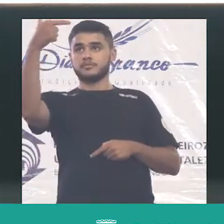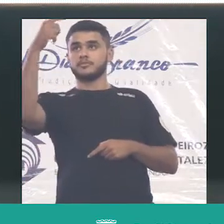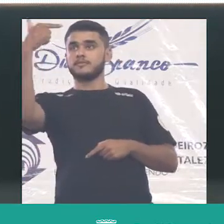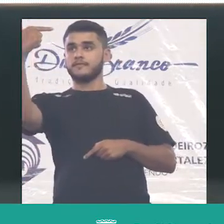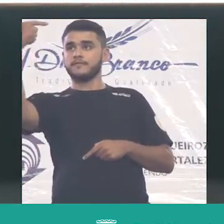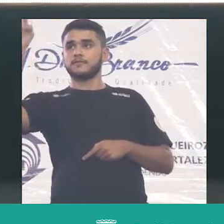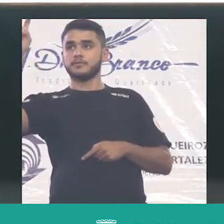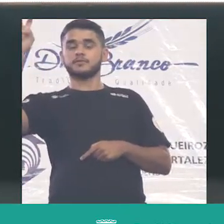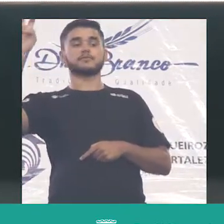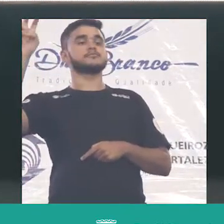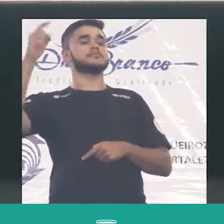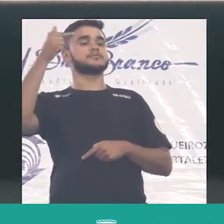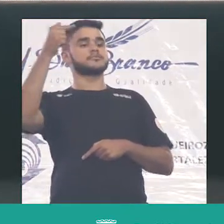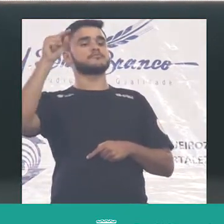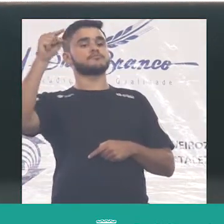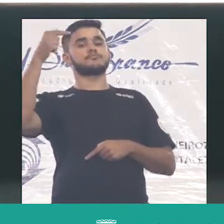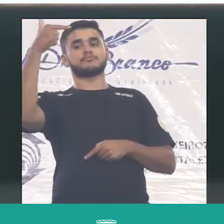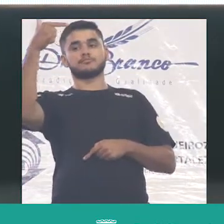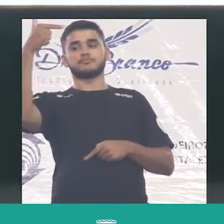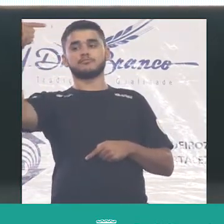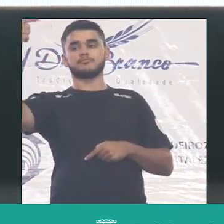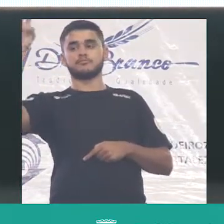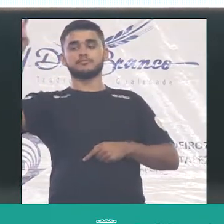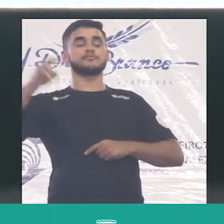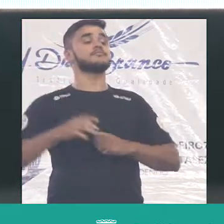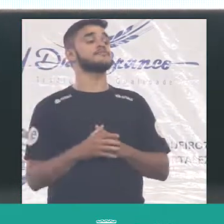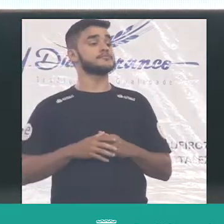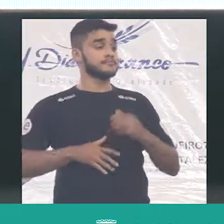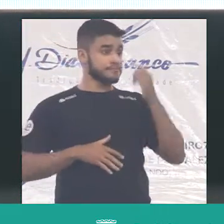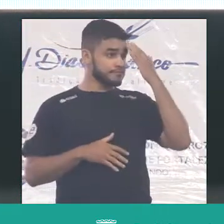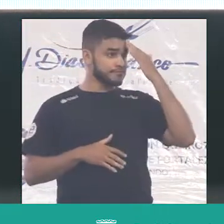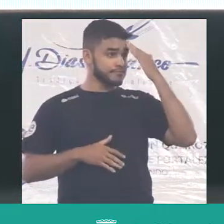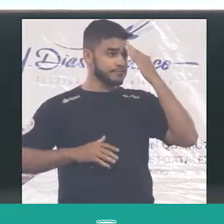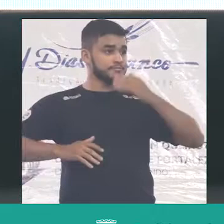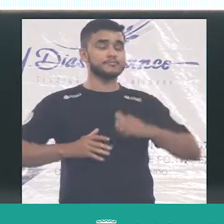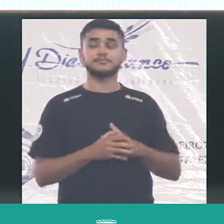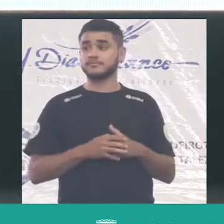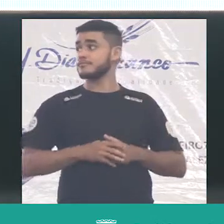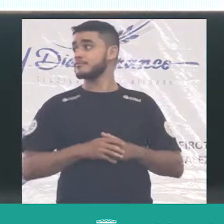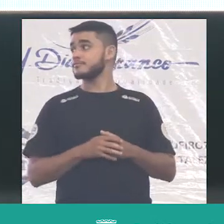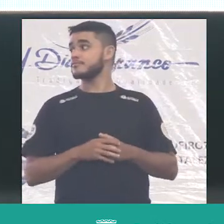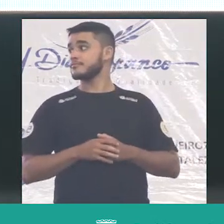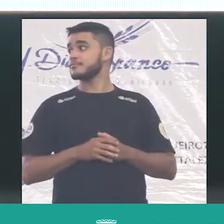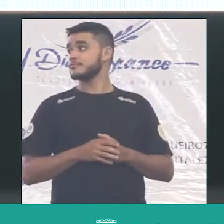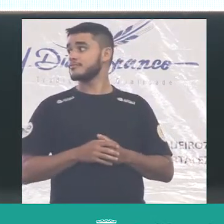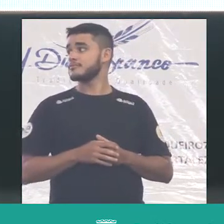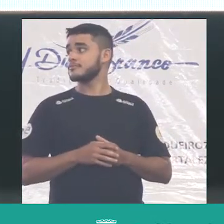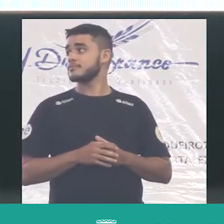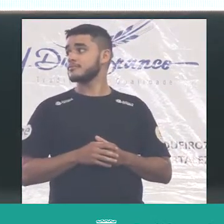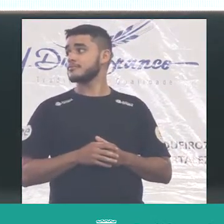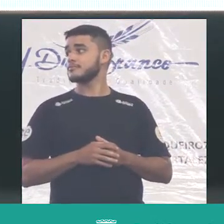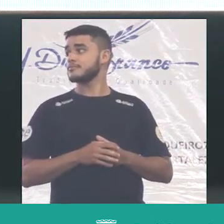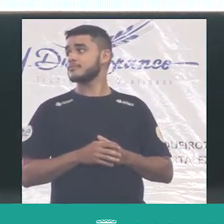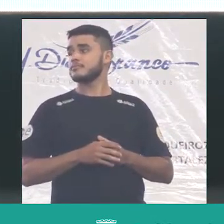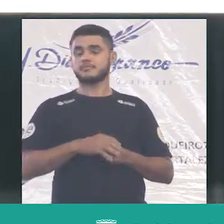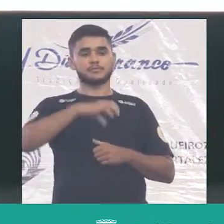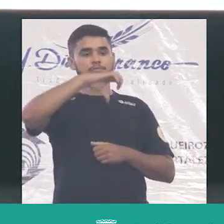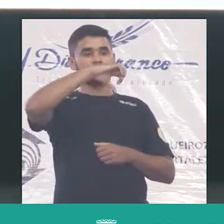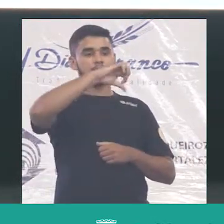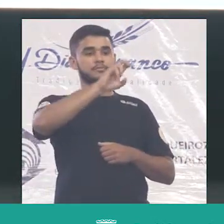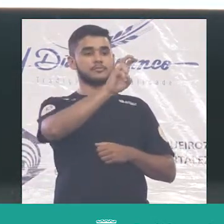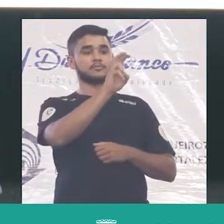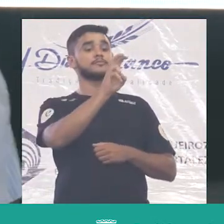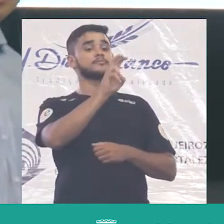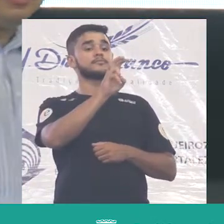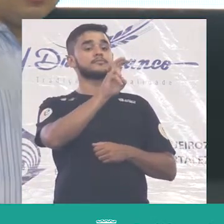72, 25. Fica 7.225. Boa? Vamos mais. 95 ao